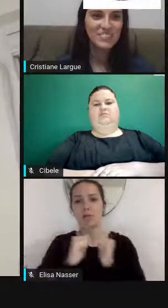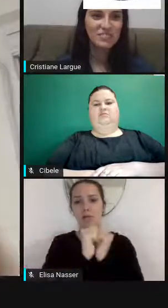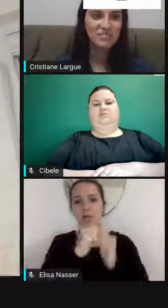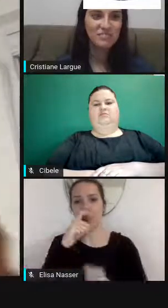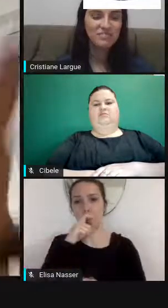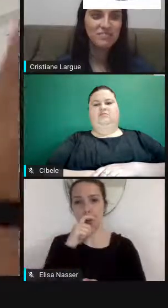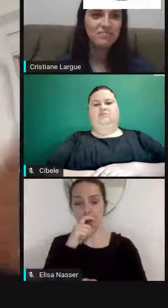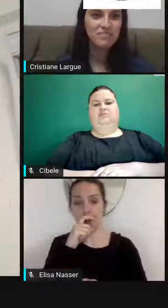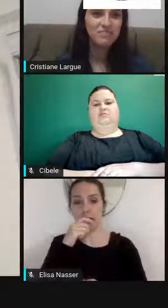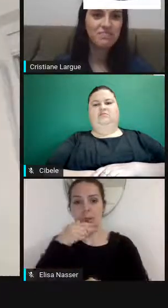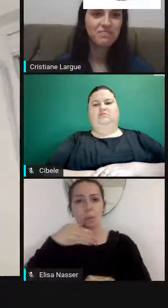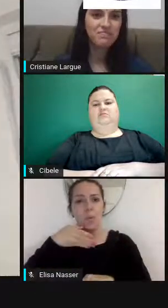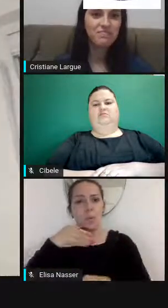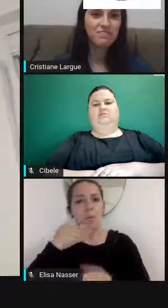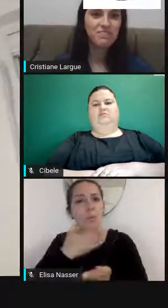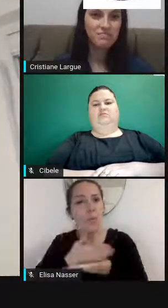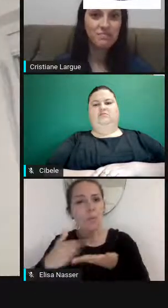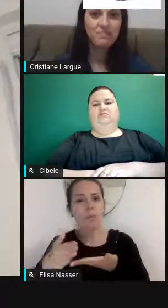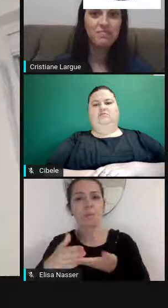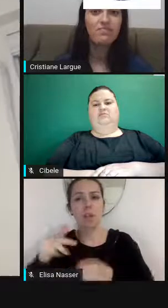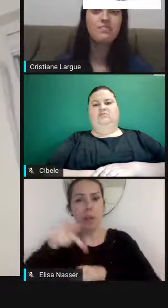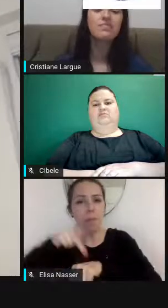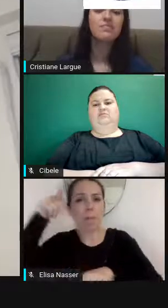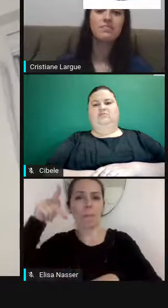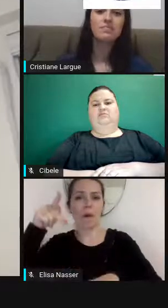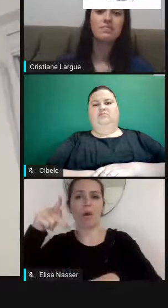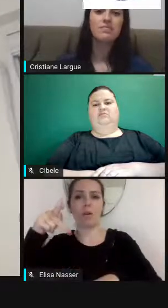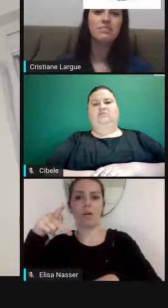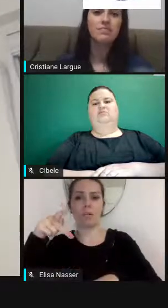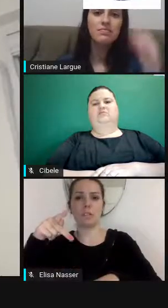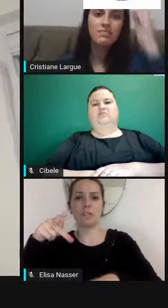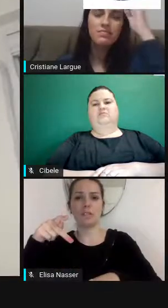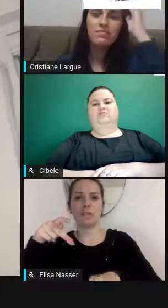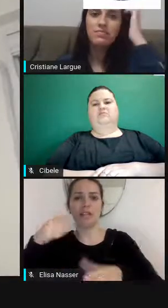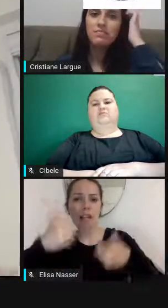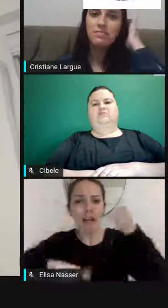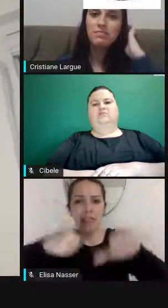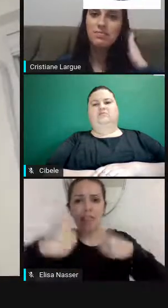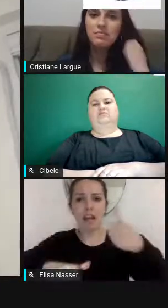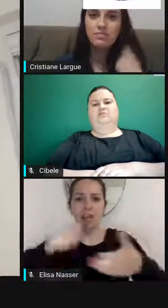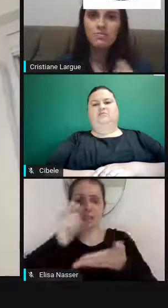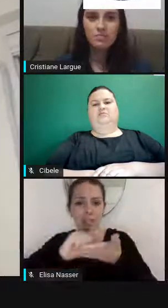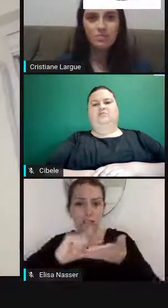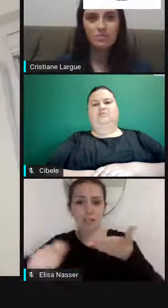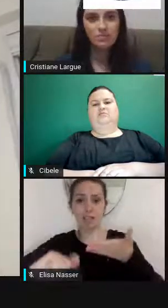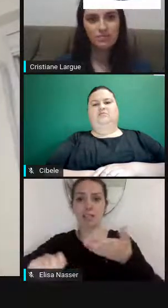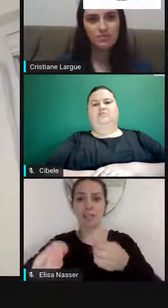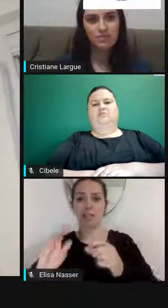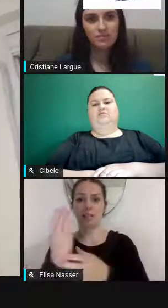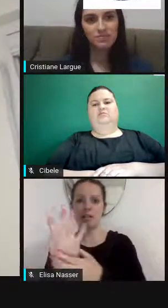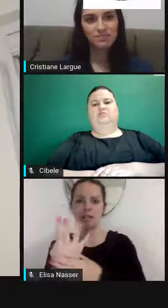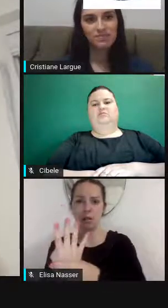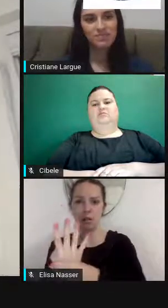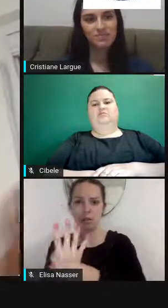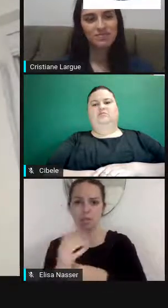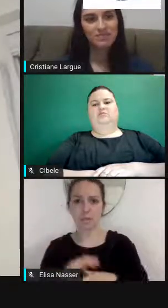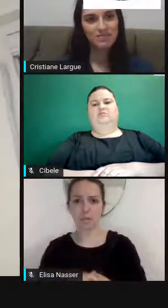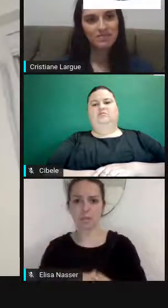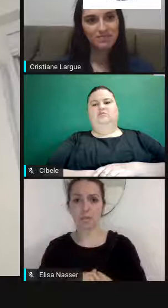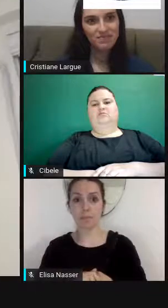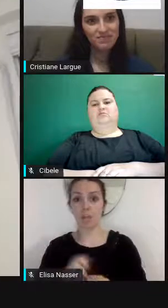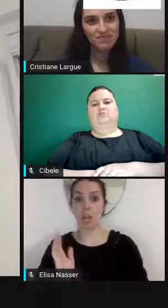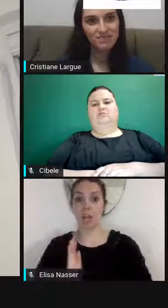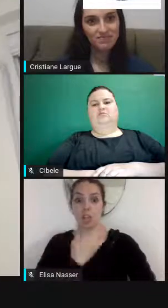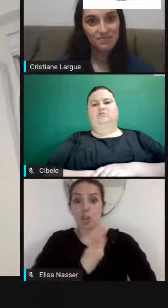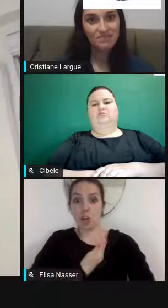análises clínicas aqui na UFRGS eu pagava 500 pila por mês na fazer após e eu percebi que eu e mais dois eram os únicos biólogos o negócio eram os